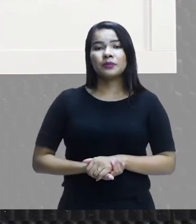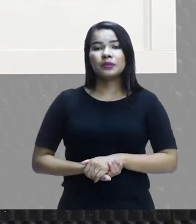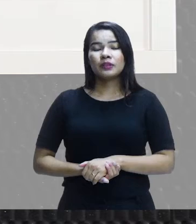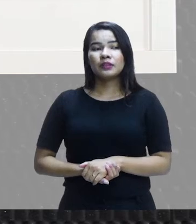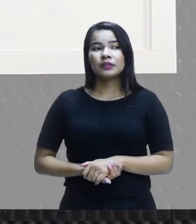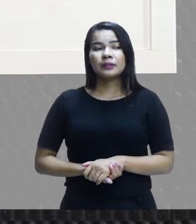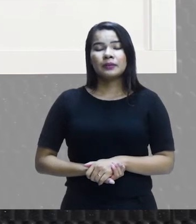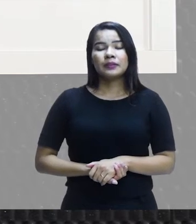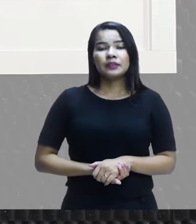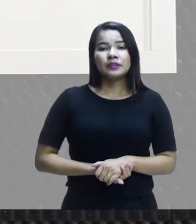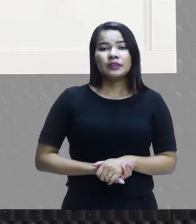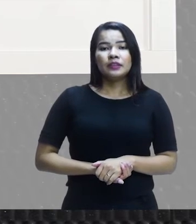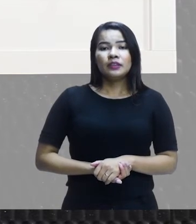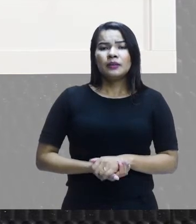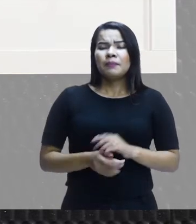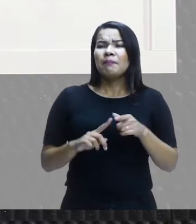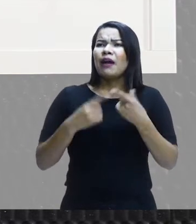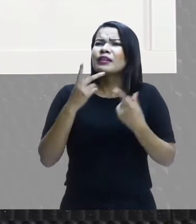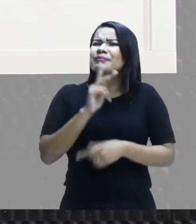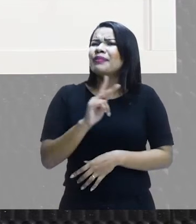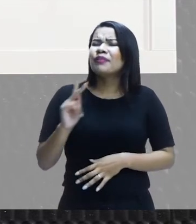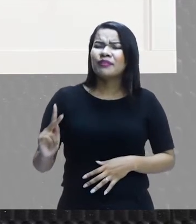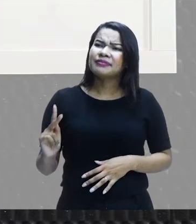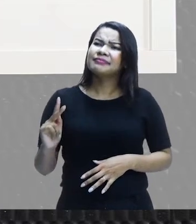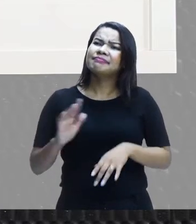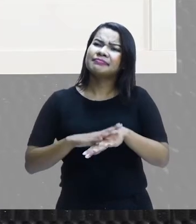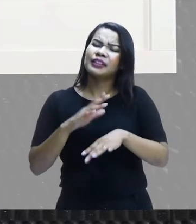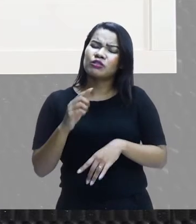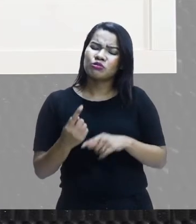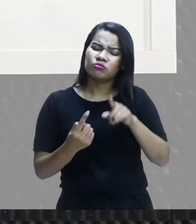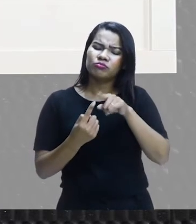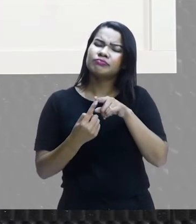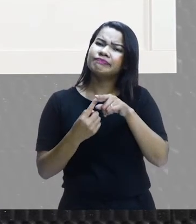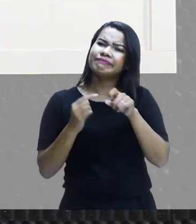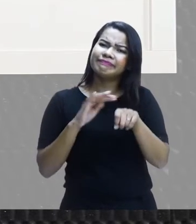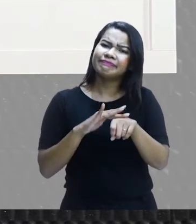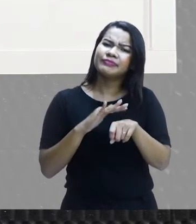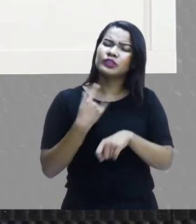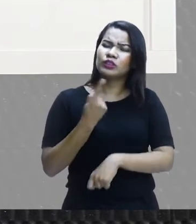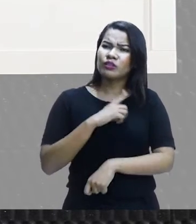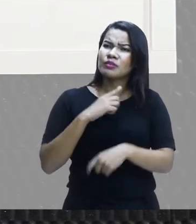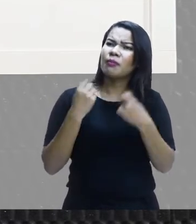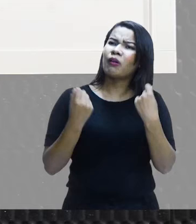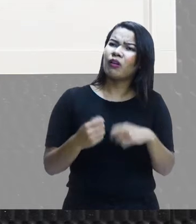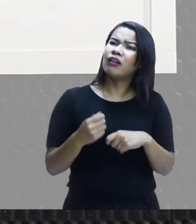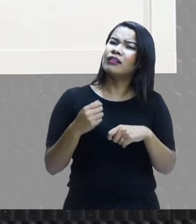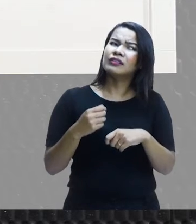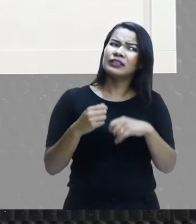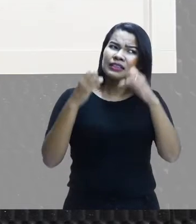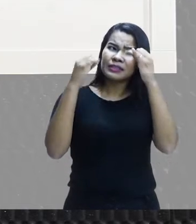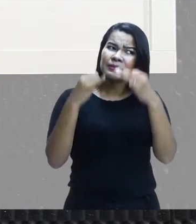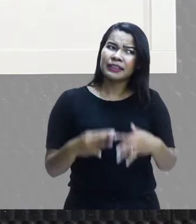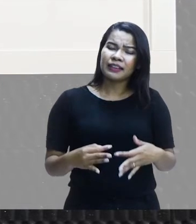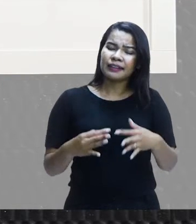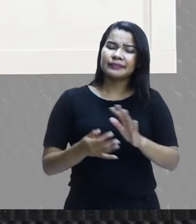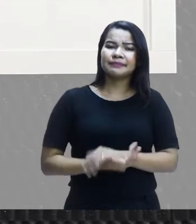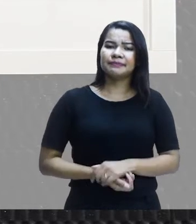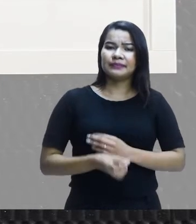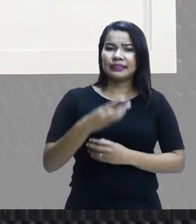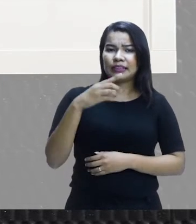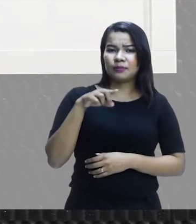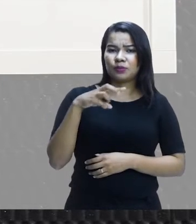água contaminada. João Pedro, mais uma doença que a gente poderia também abordar aí, ó. Tá bem aqui, ó,